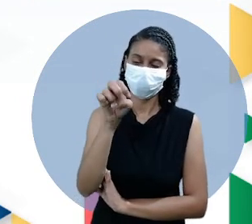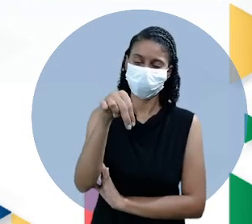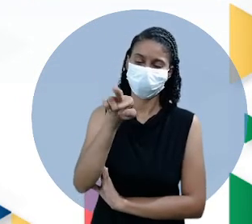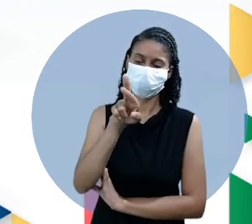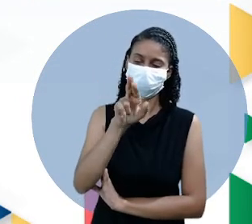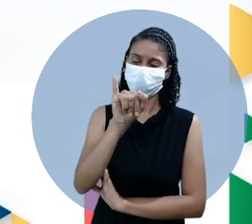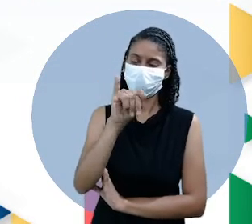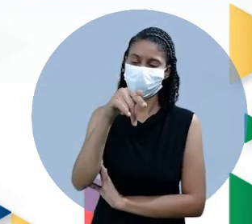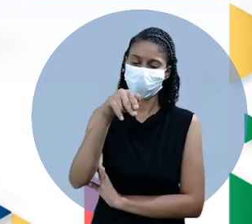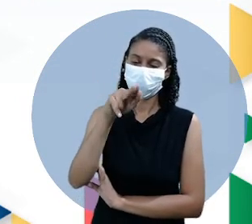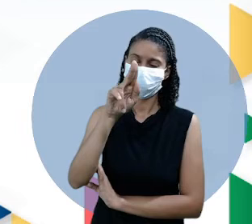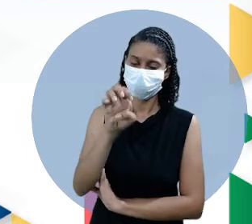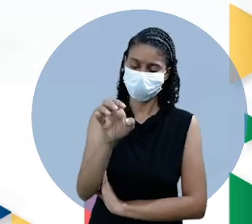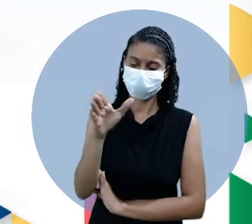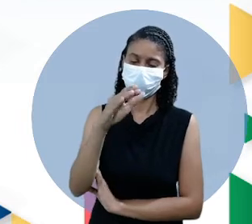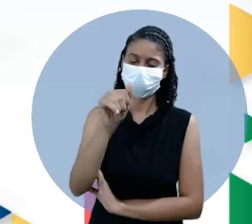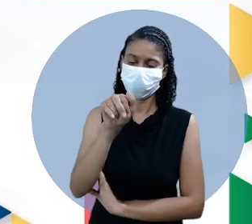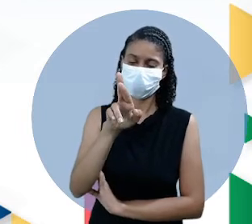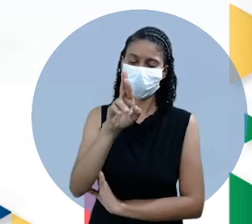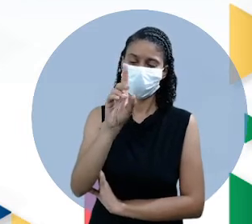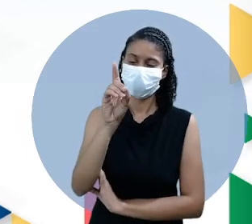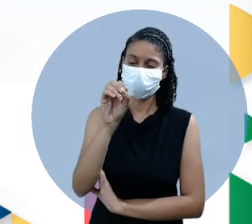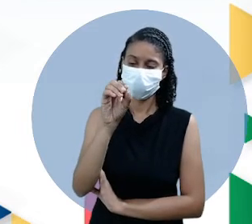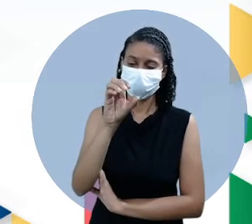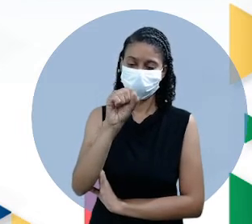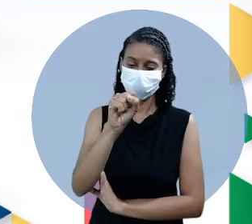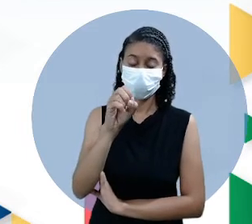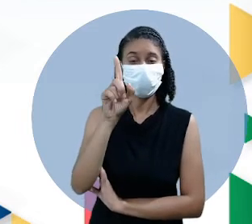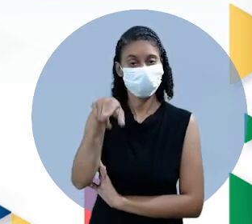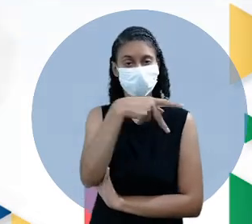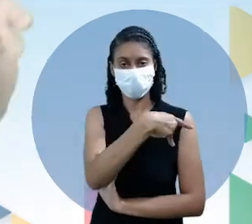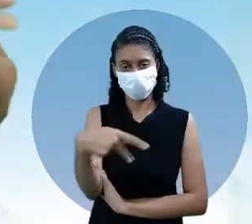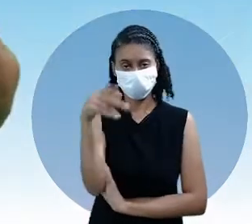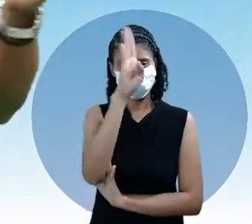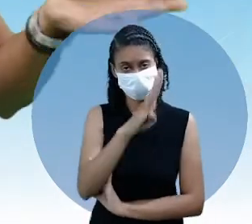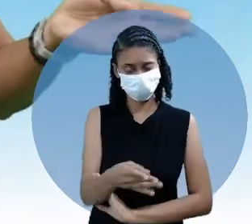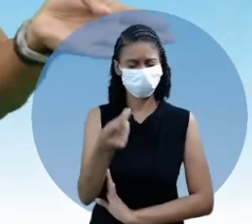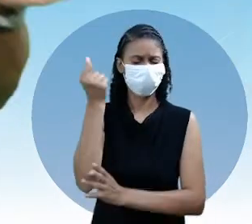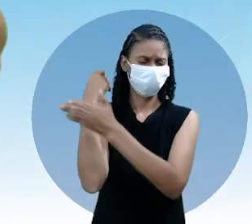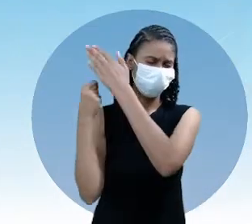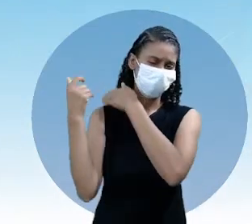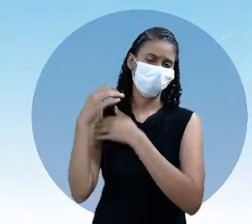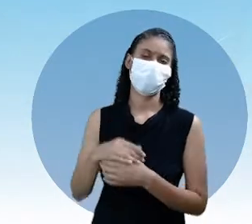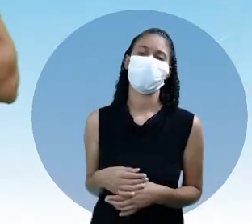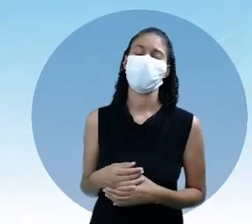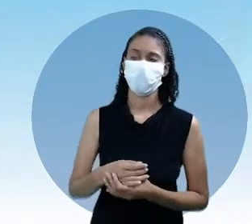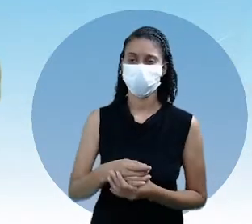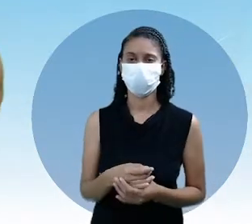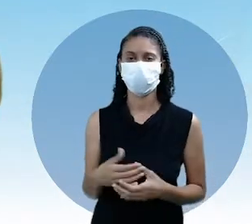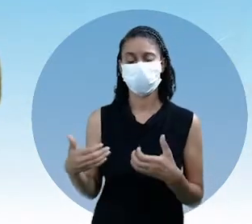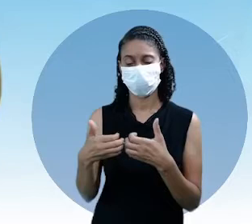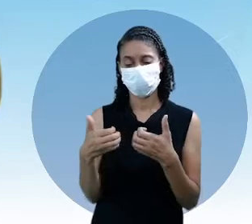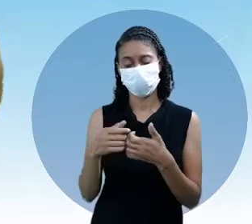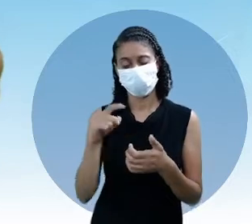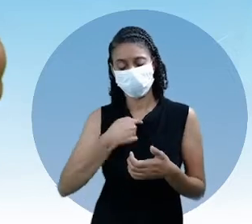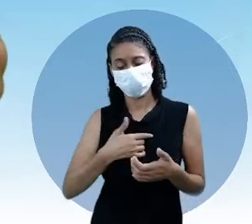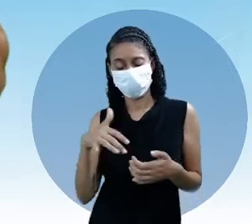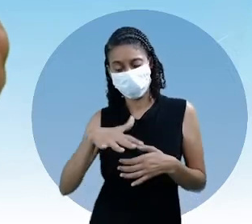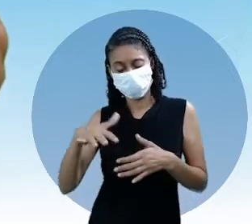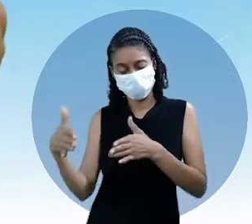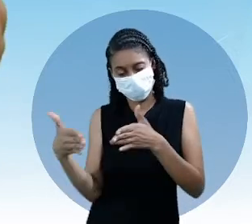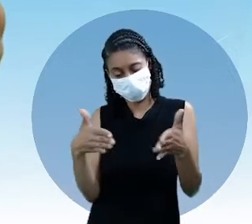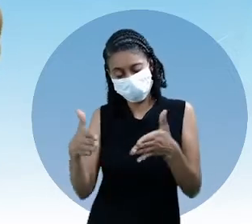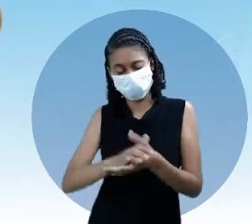país recentemente, né, dentro do tempo histórico, né, o período que ele foi, está muito próximo de nós, certo?